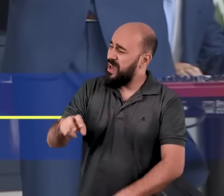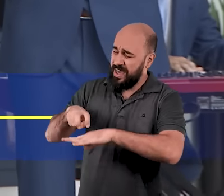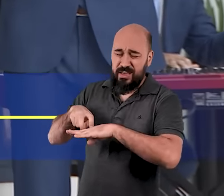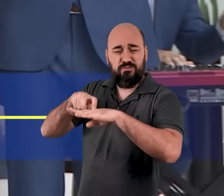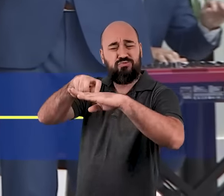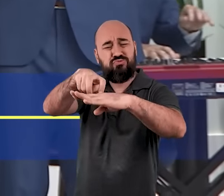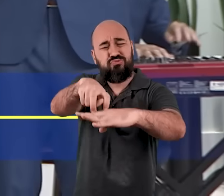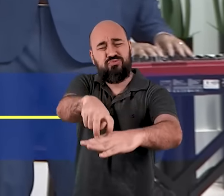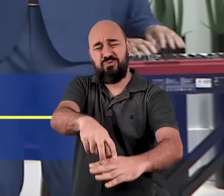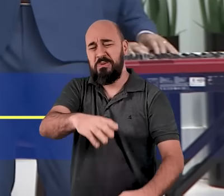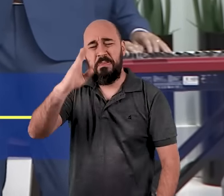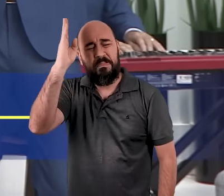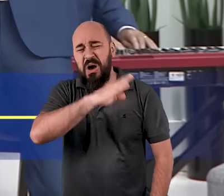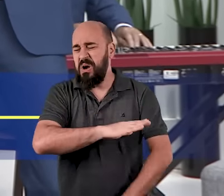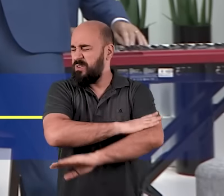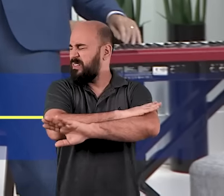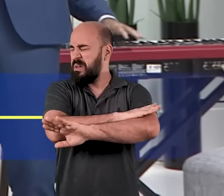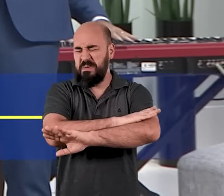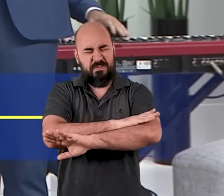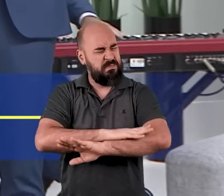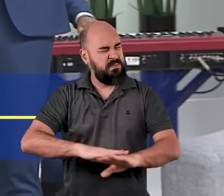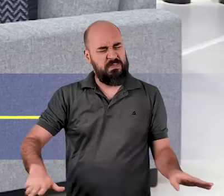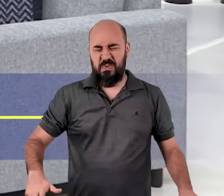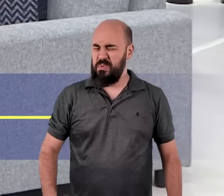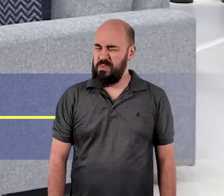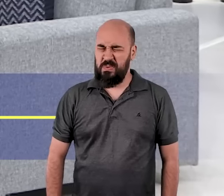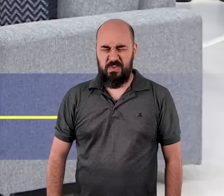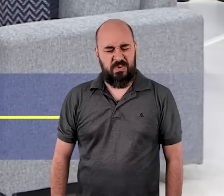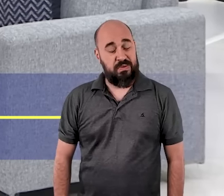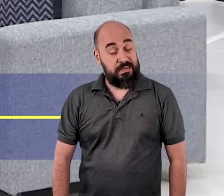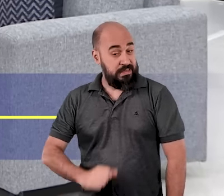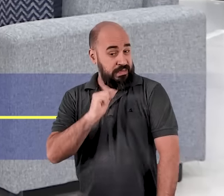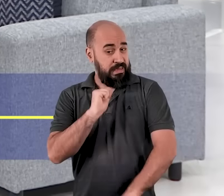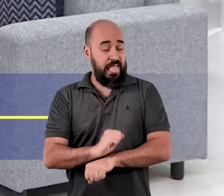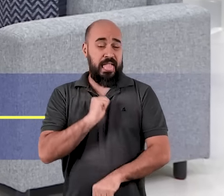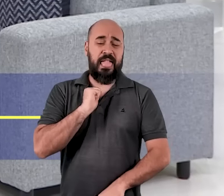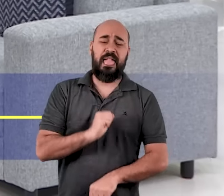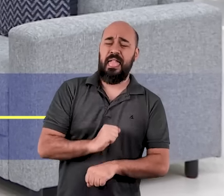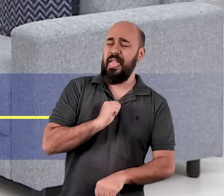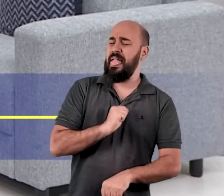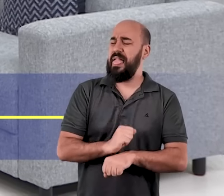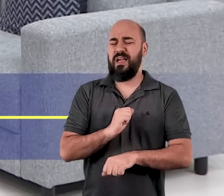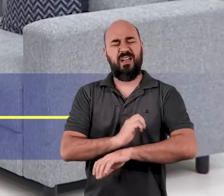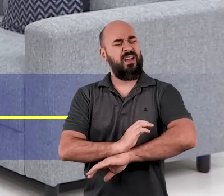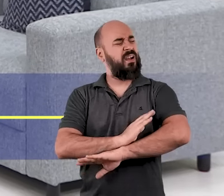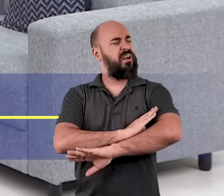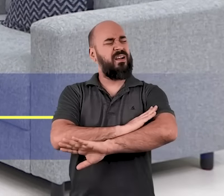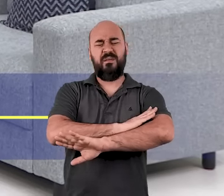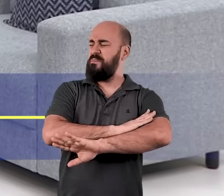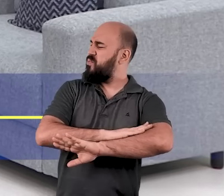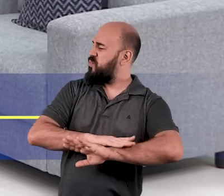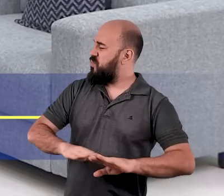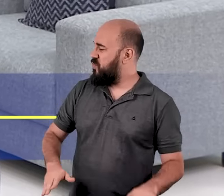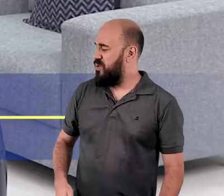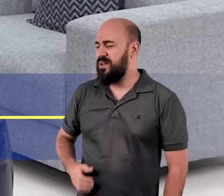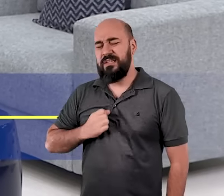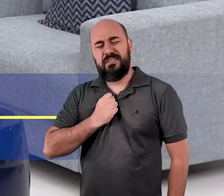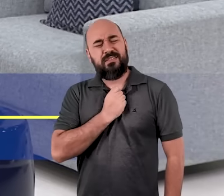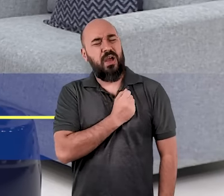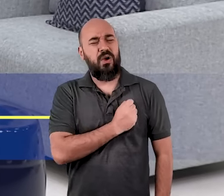provado, o mal não presta. Chega de esperar.